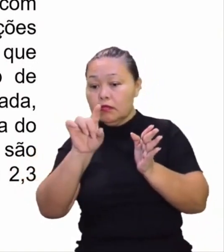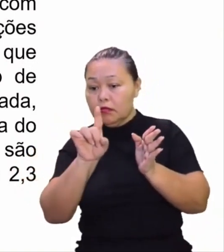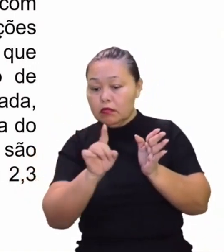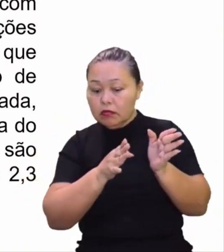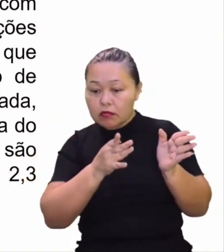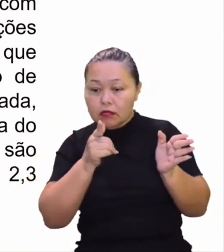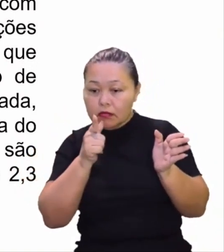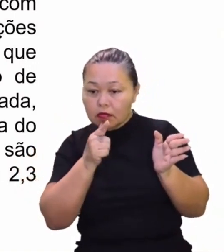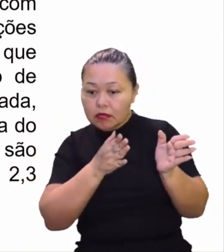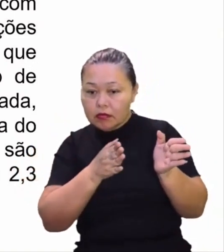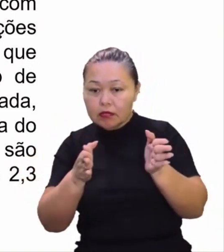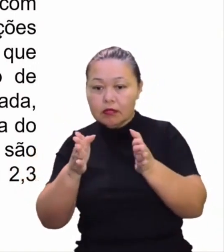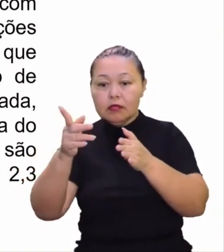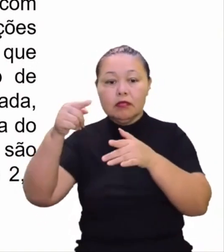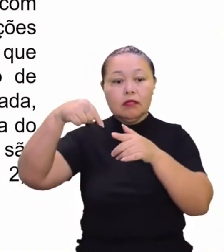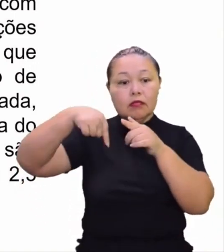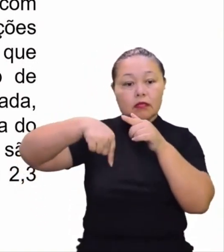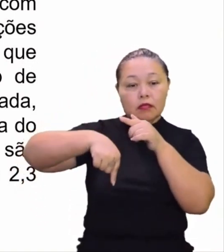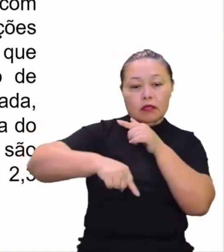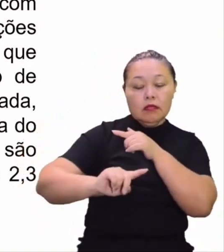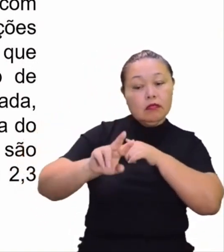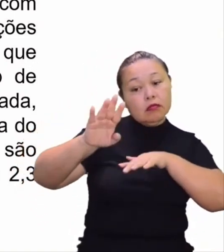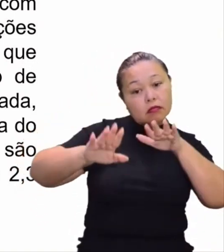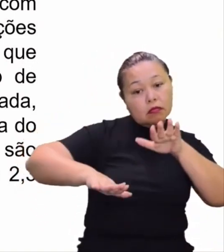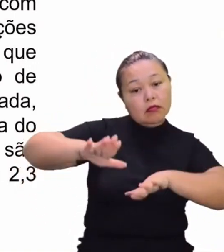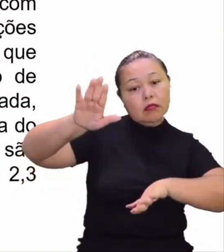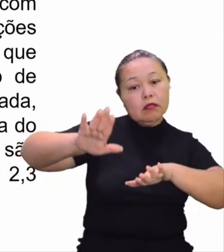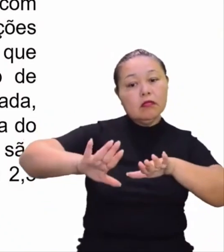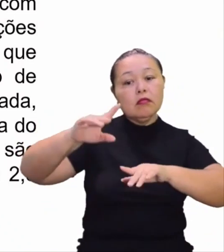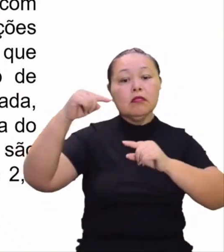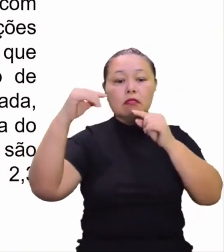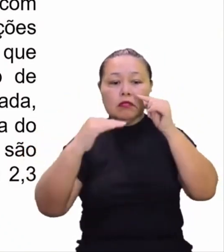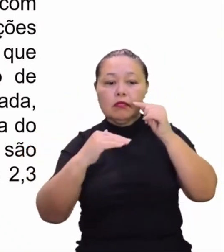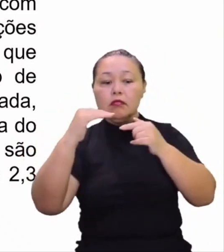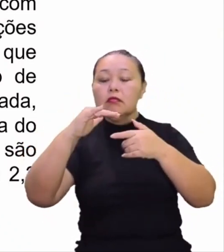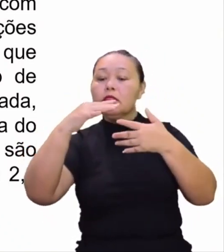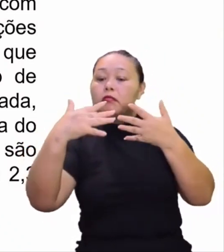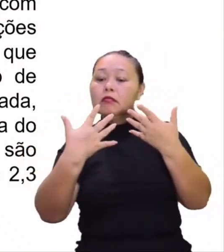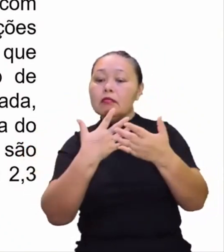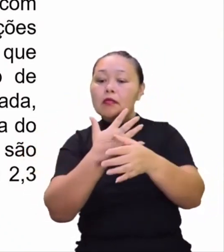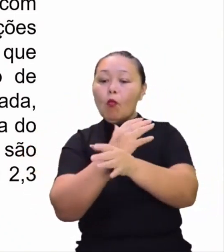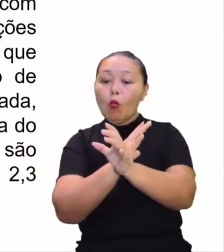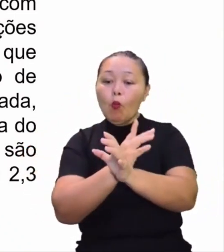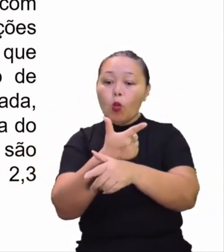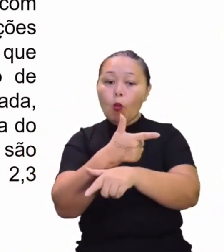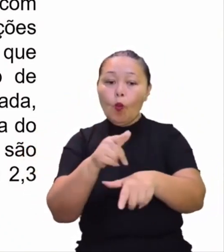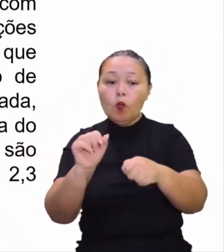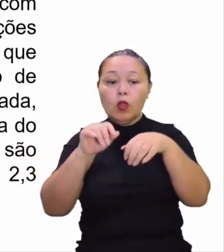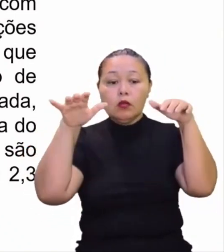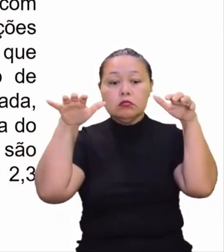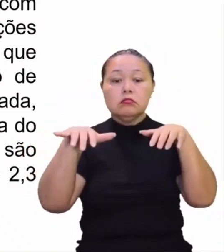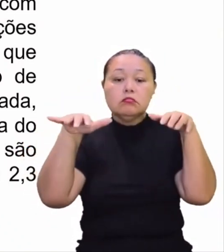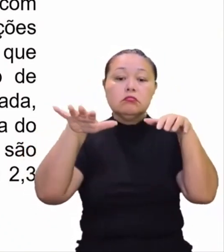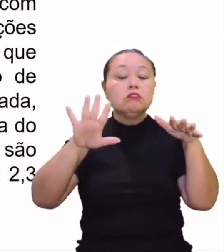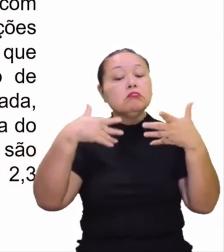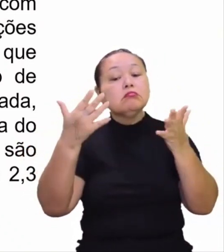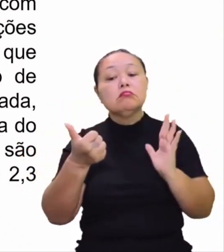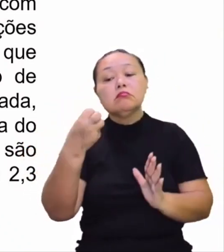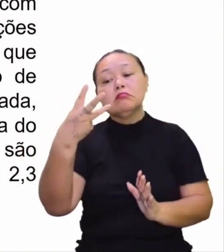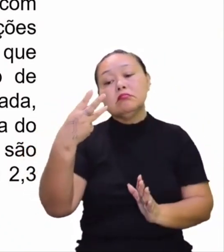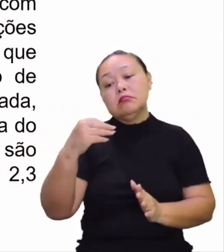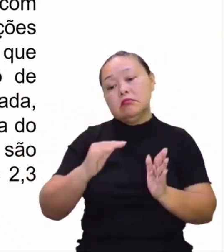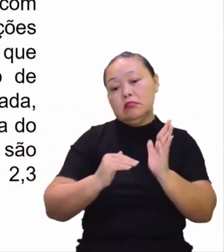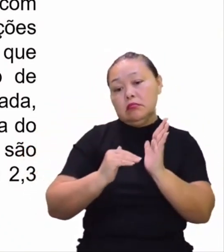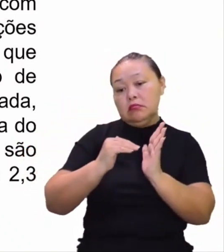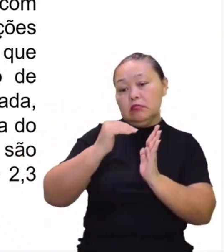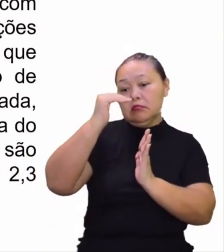foz, com profundidade também variável de acordo com as estações seca e chuvosa, chegando a